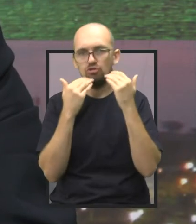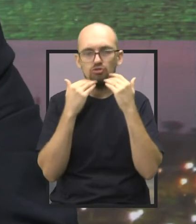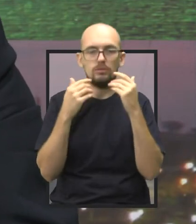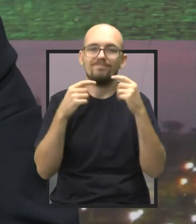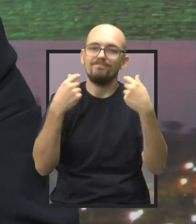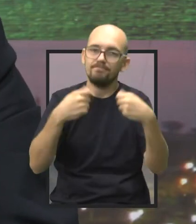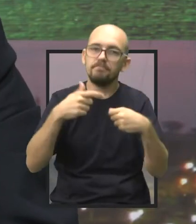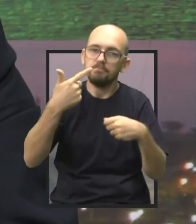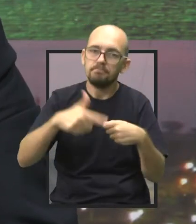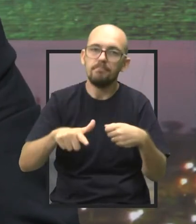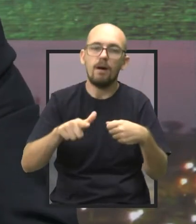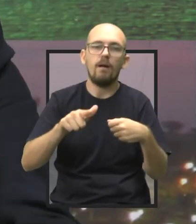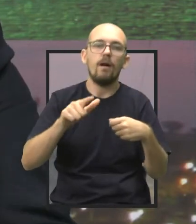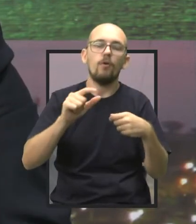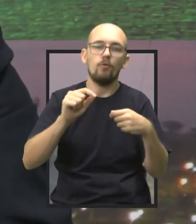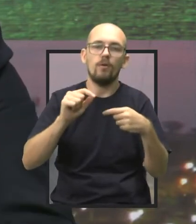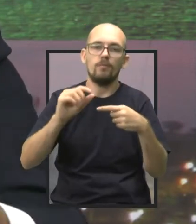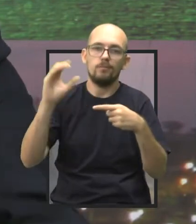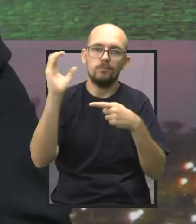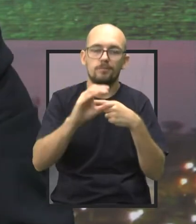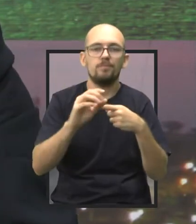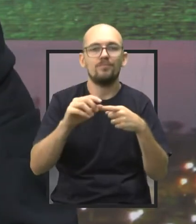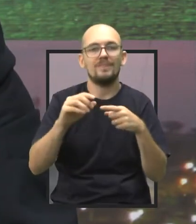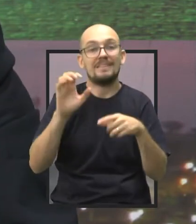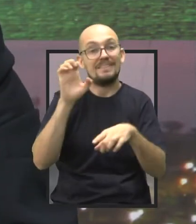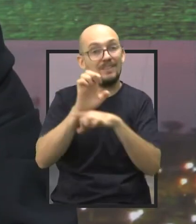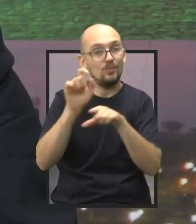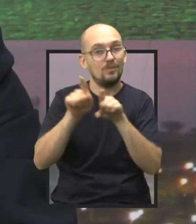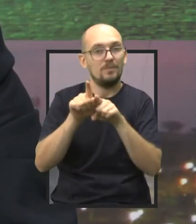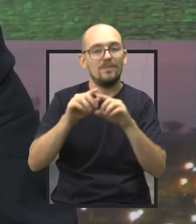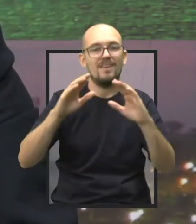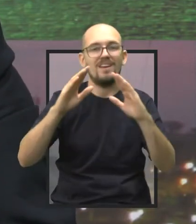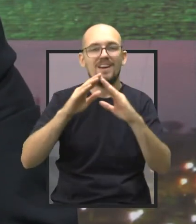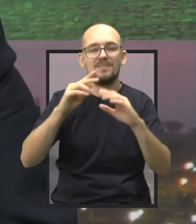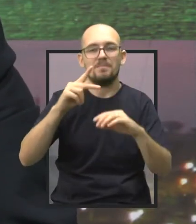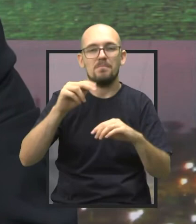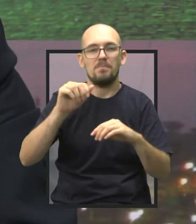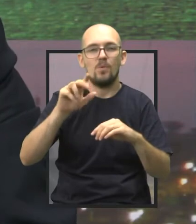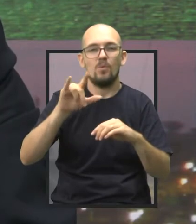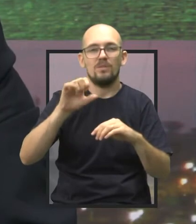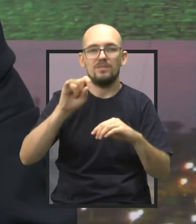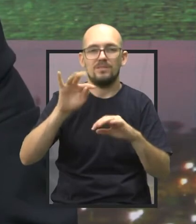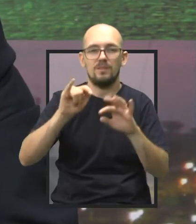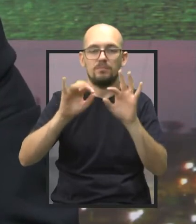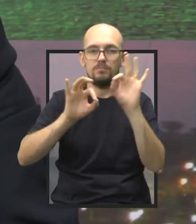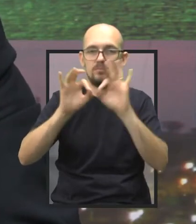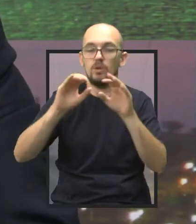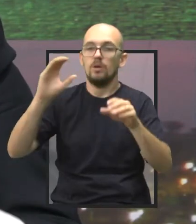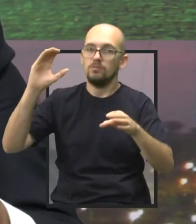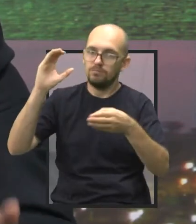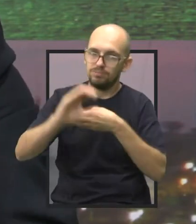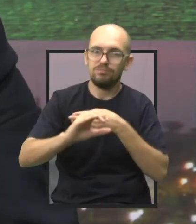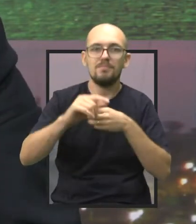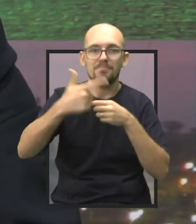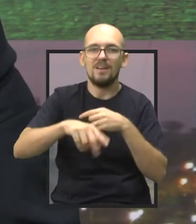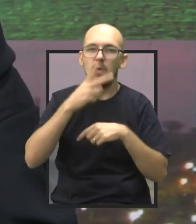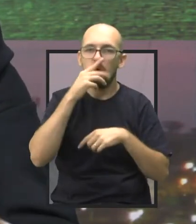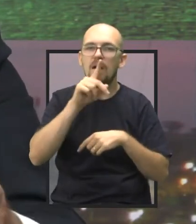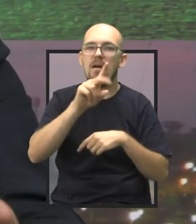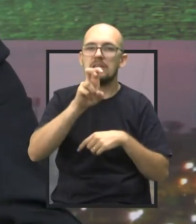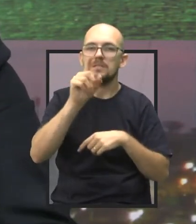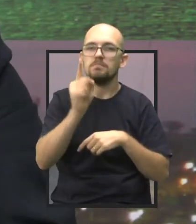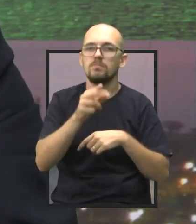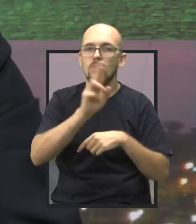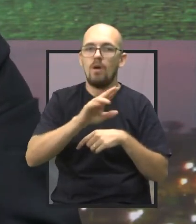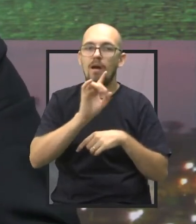é muito importante e necessário a Casa Paulista, que é 15 mil por casa, né? Para fechar a conta. Em decorrência